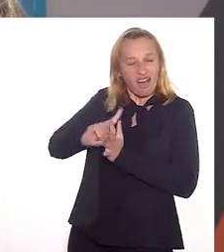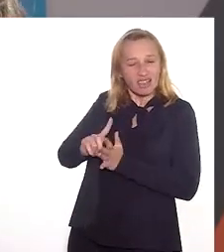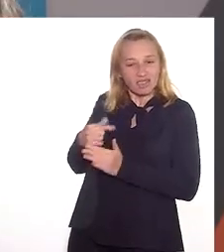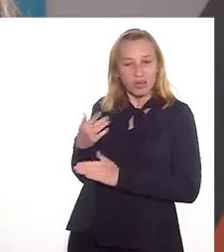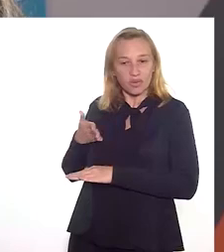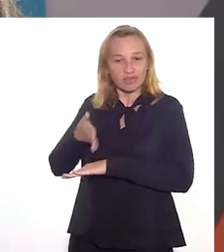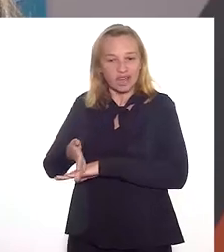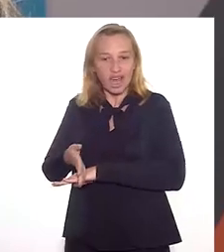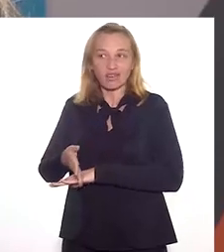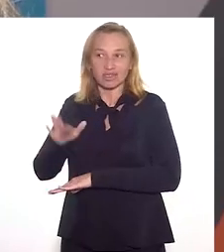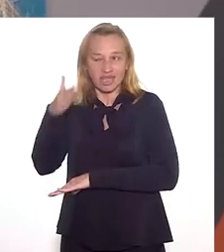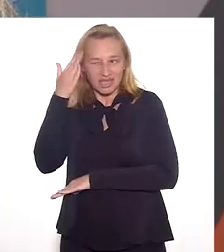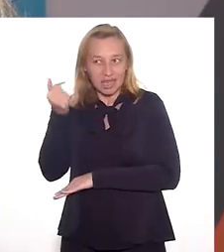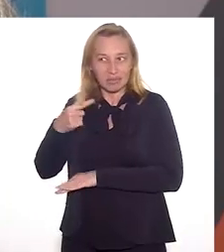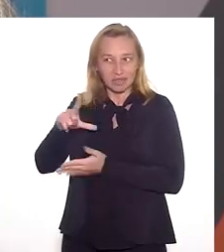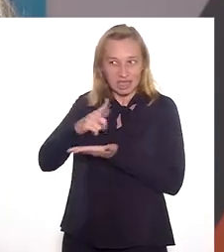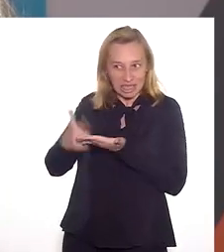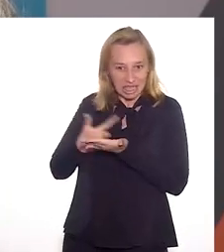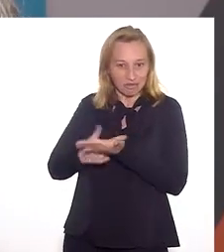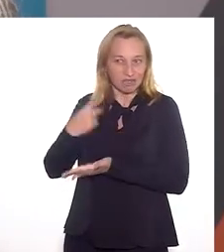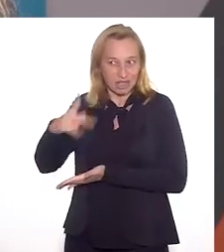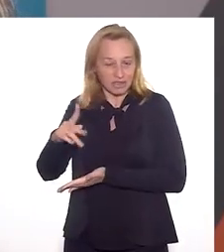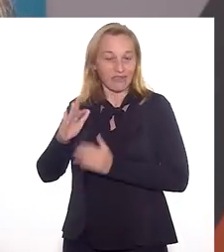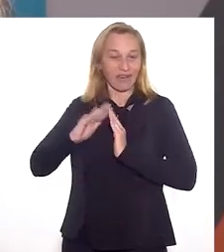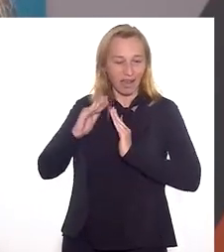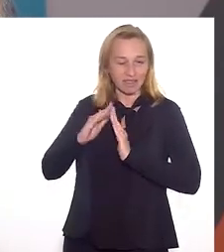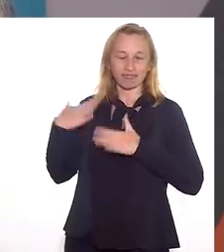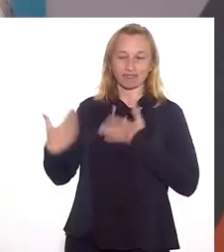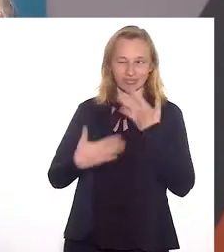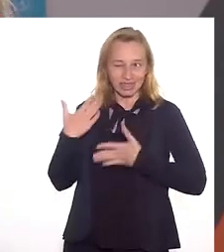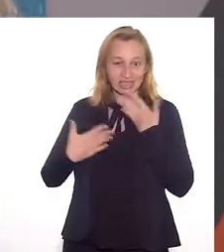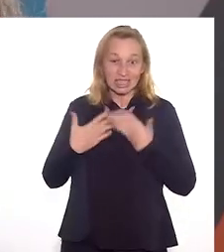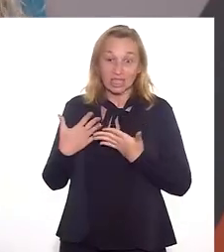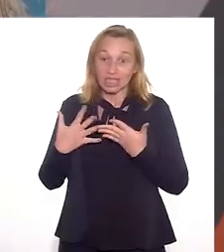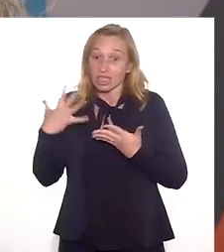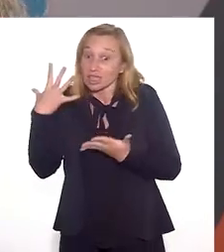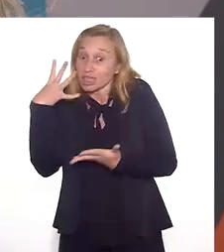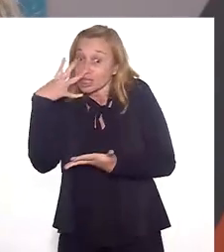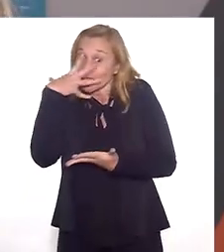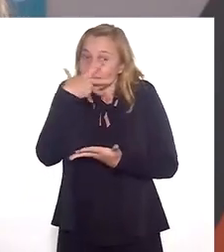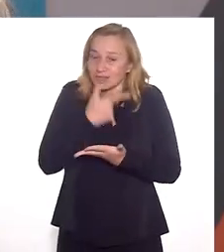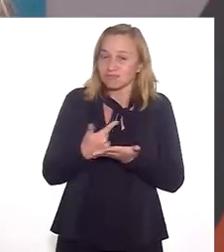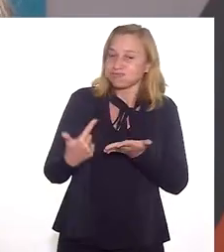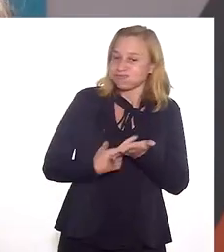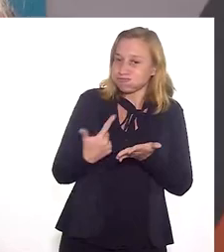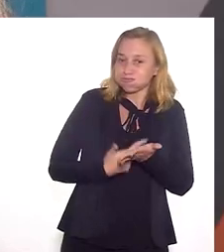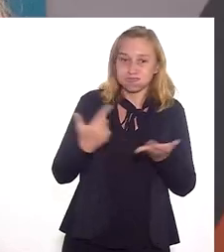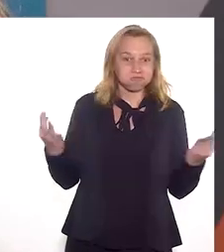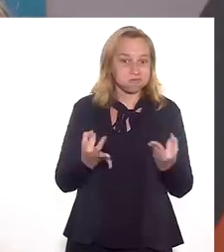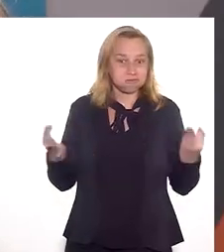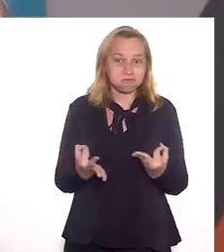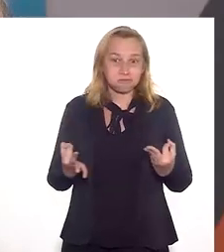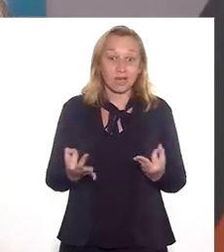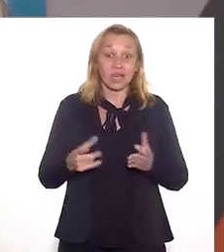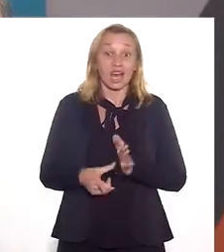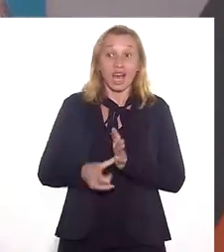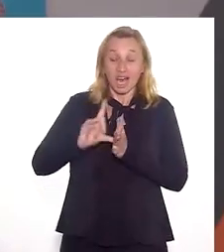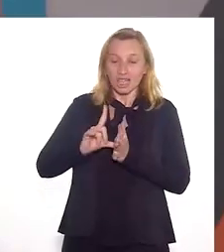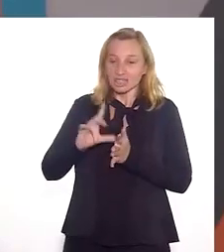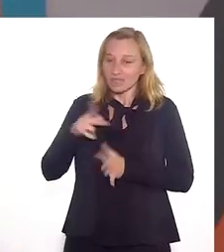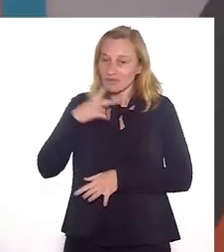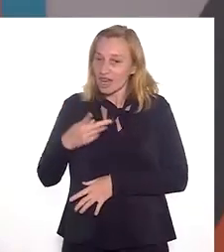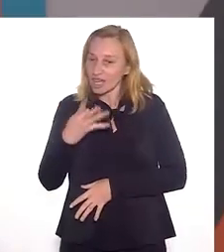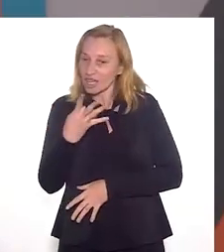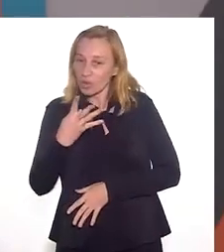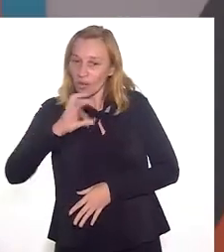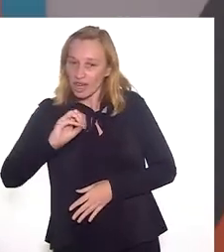você sabe que eu tinha o seu livro, né, em casa, e é uma alegria, né, um livro extraordinário, a gente vai falar bastante sobre ele, mas antes de